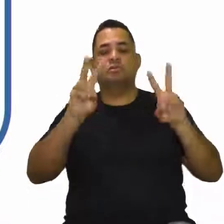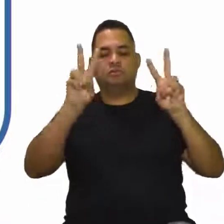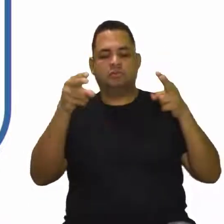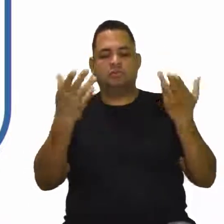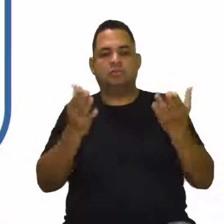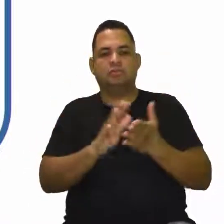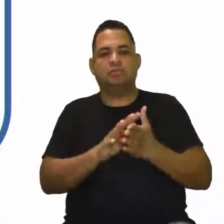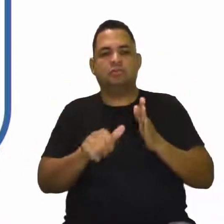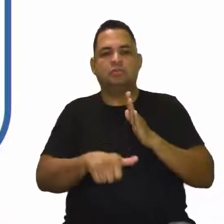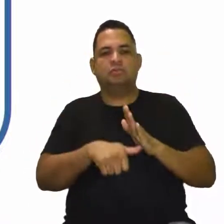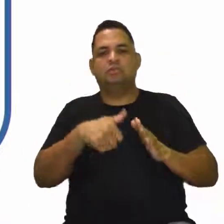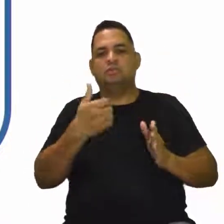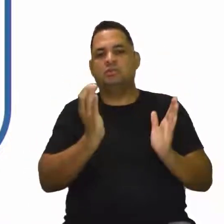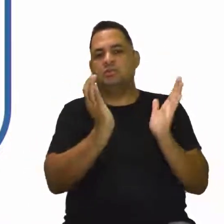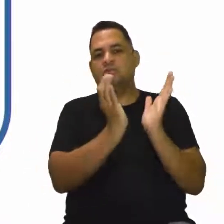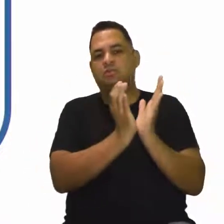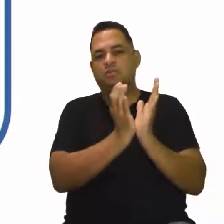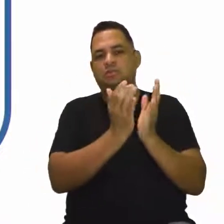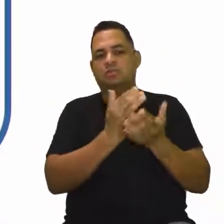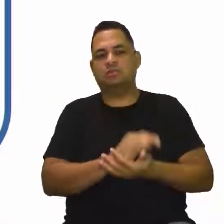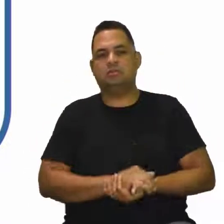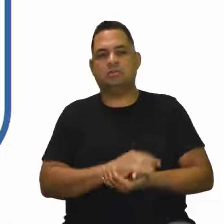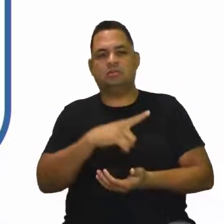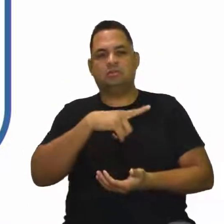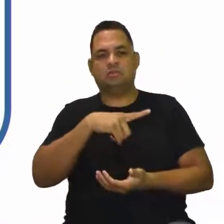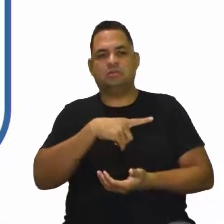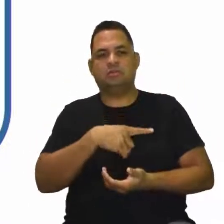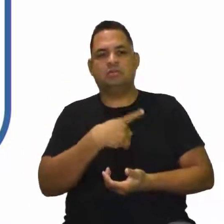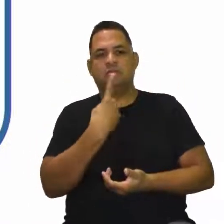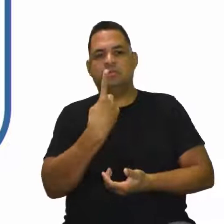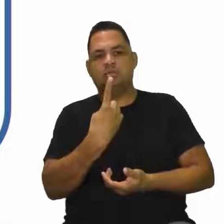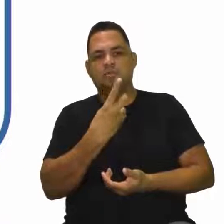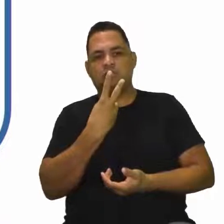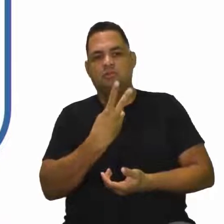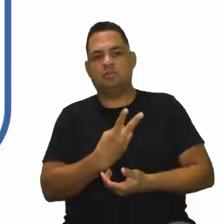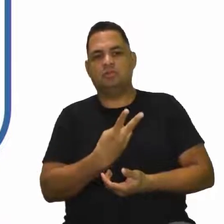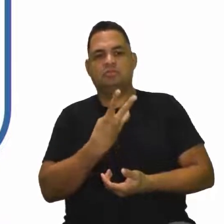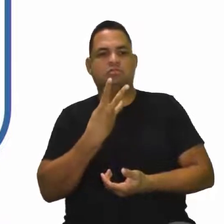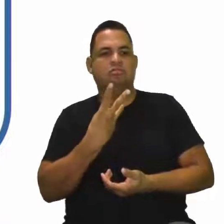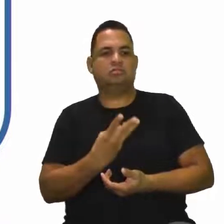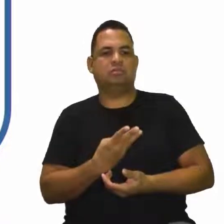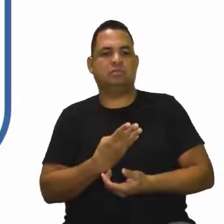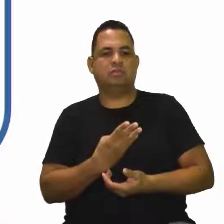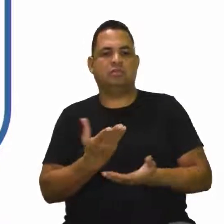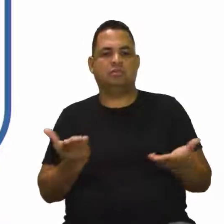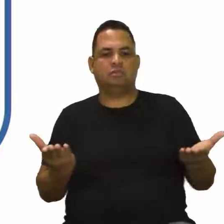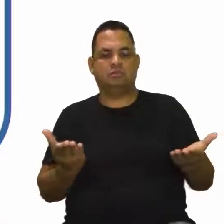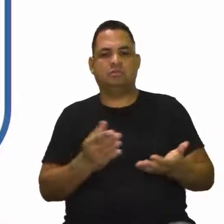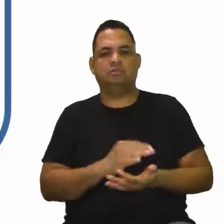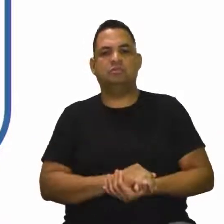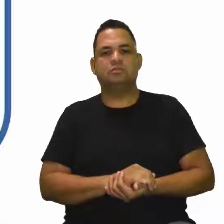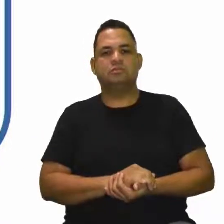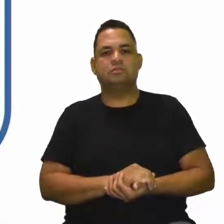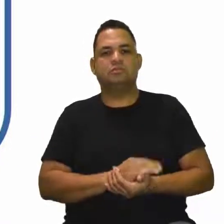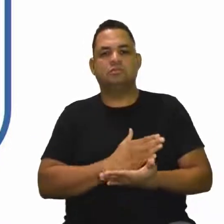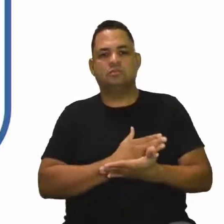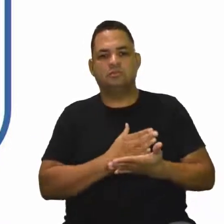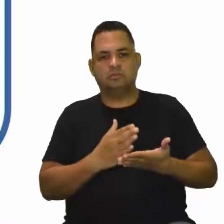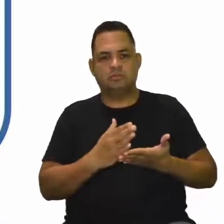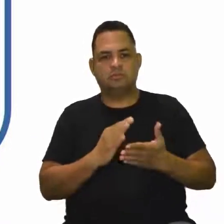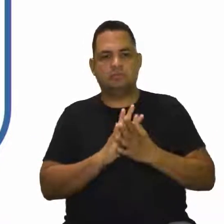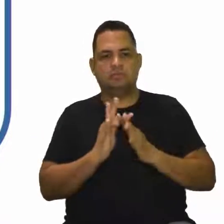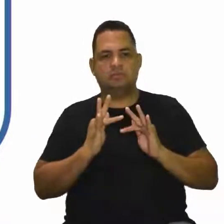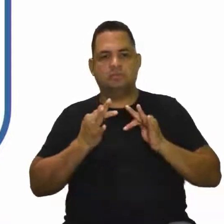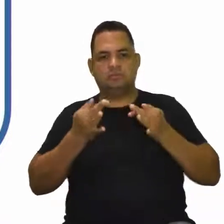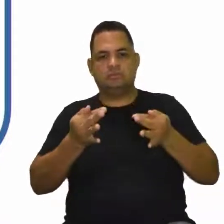nessa primeira unidade? Então, olha só, eu tenho a aula 1, a aula 2, a 3 e a 4. Começando aí com o fim